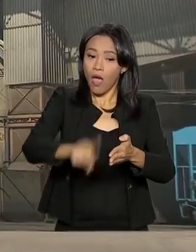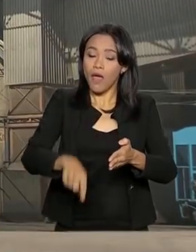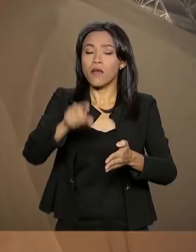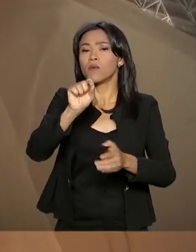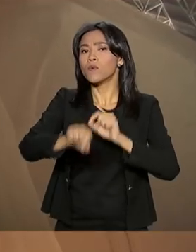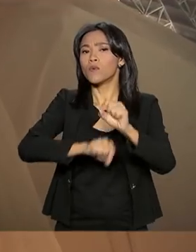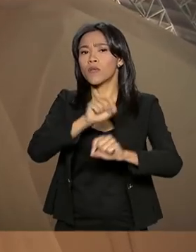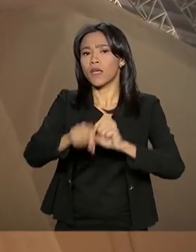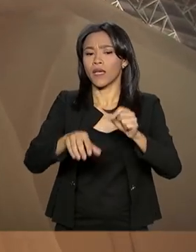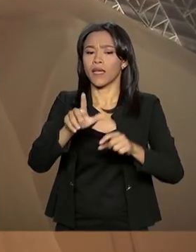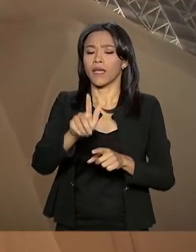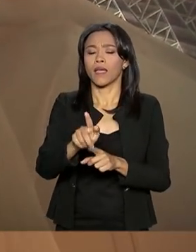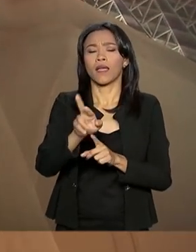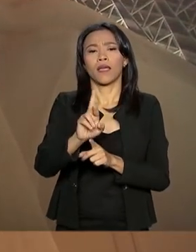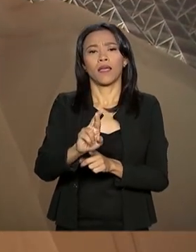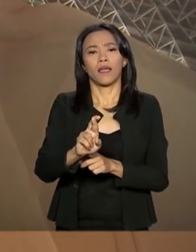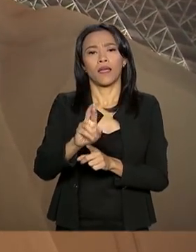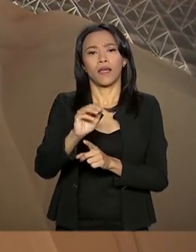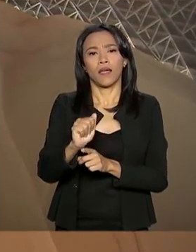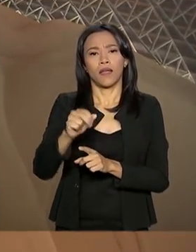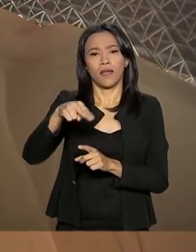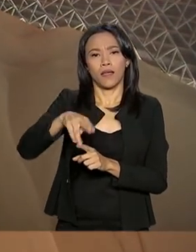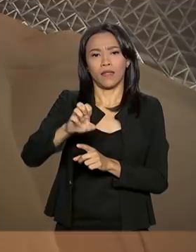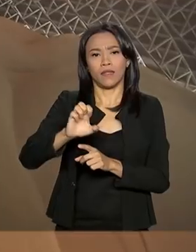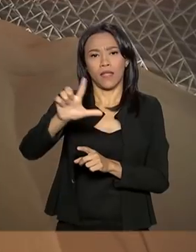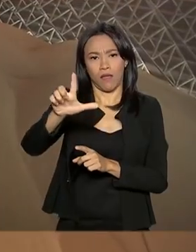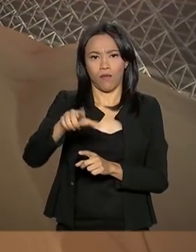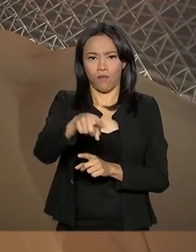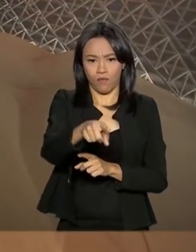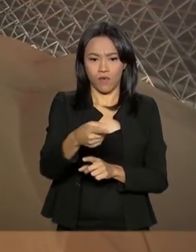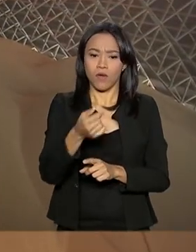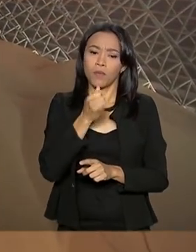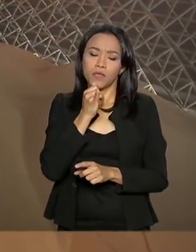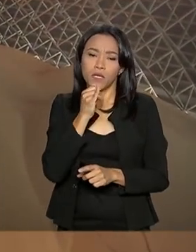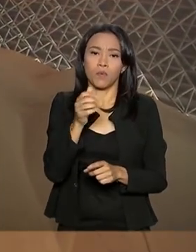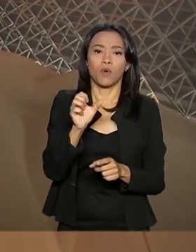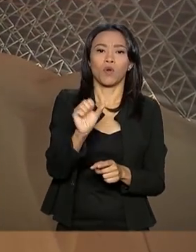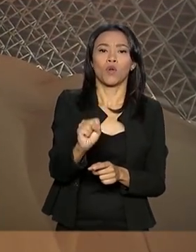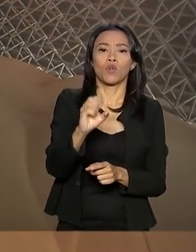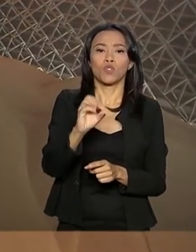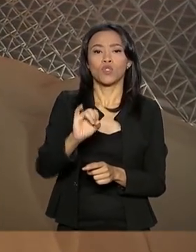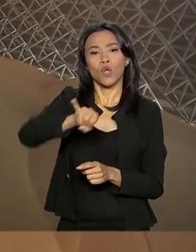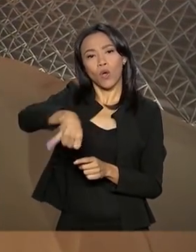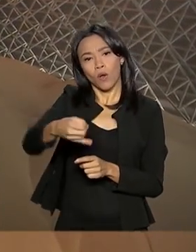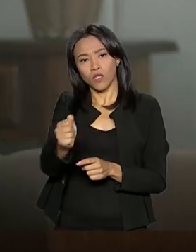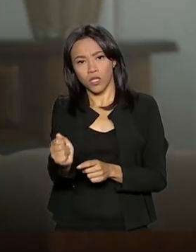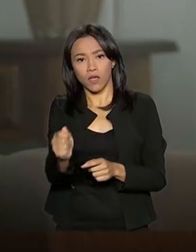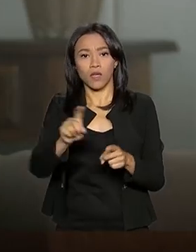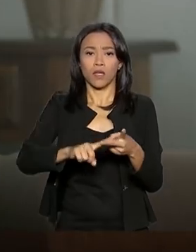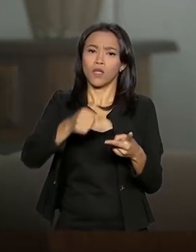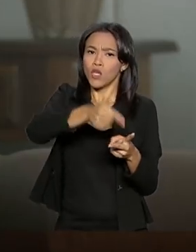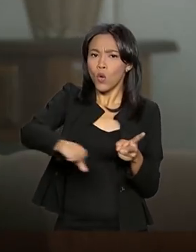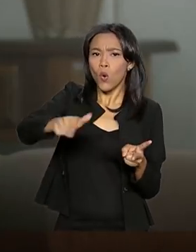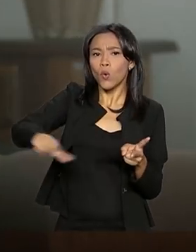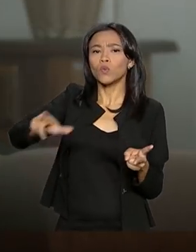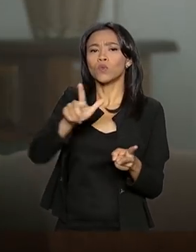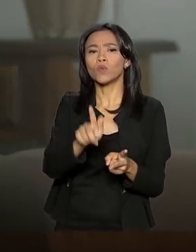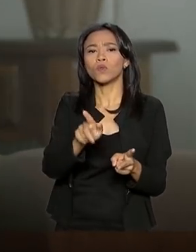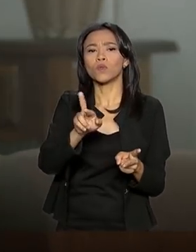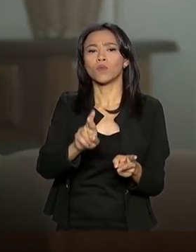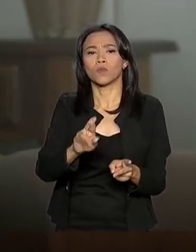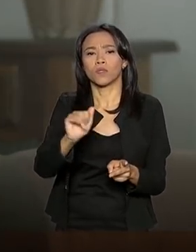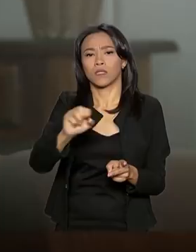granel sólido, principalmente de produtos agrícolas in natura, como soja e outros tipos de grãos. Para a ministra da